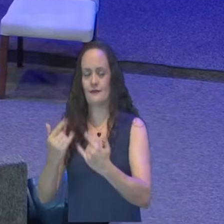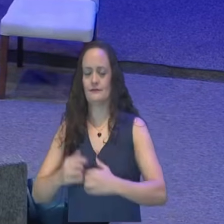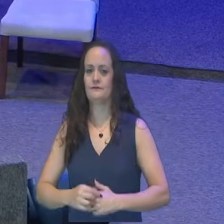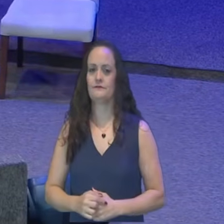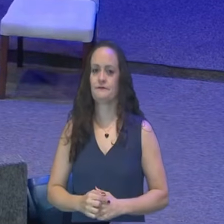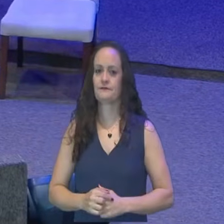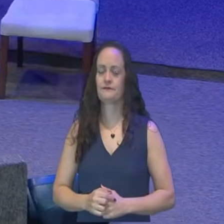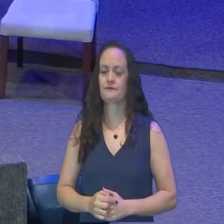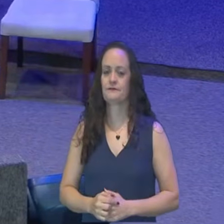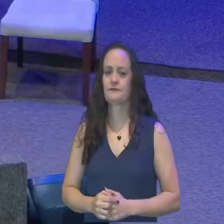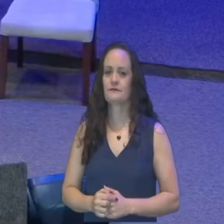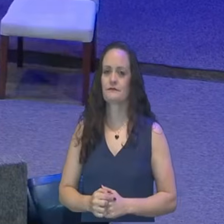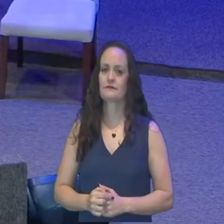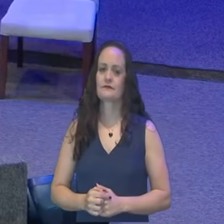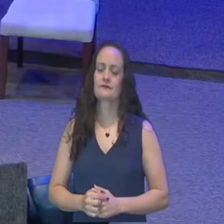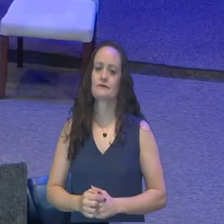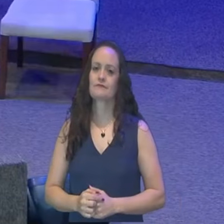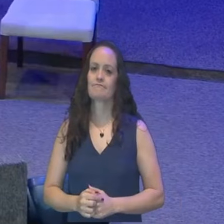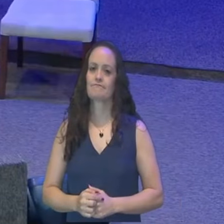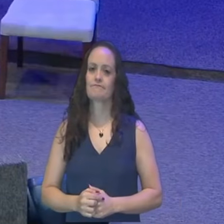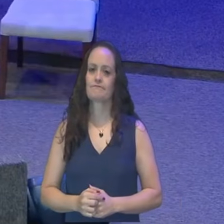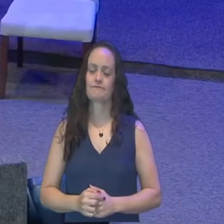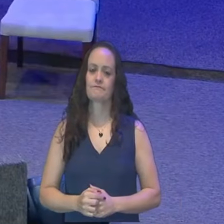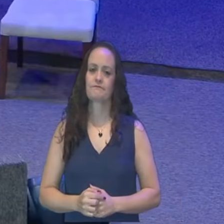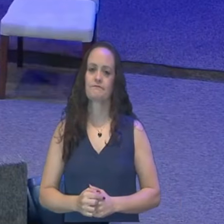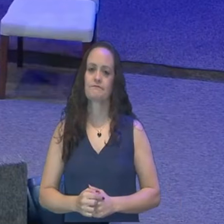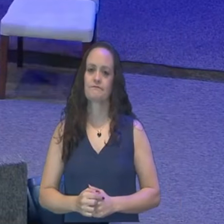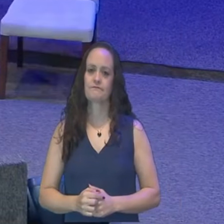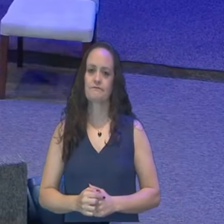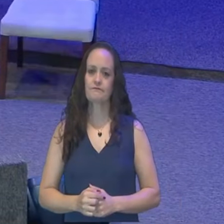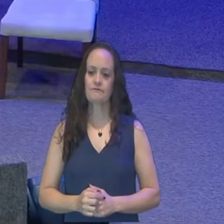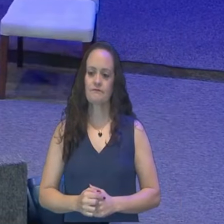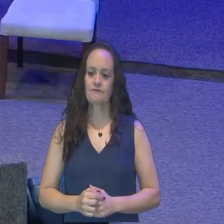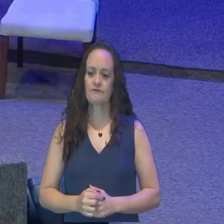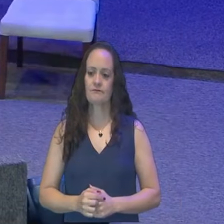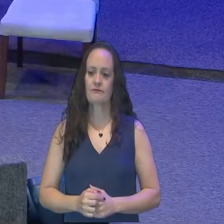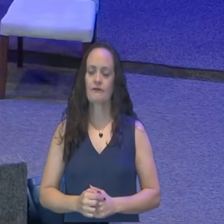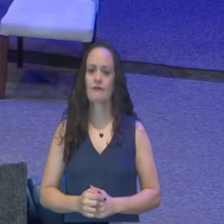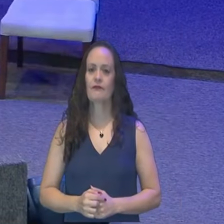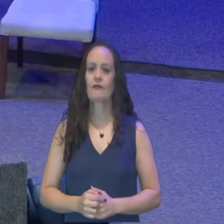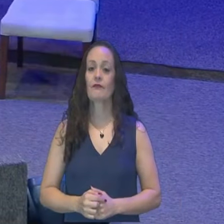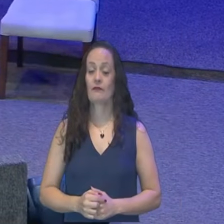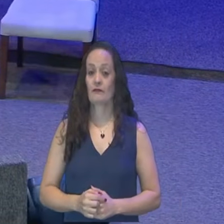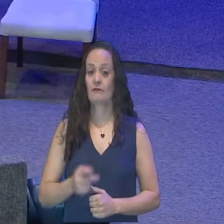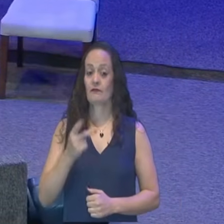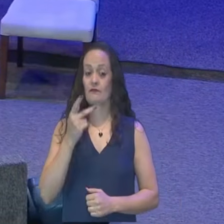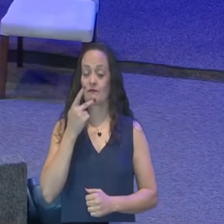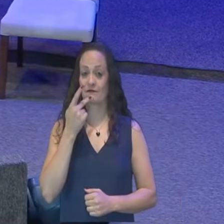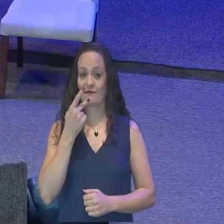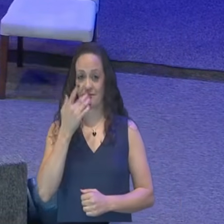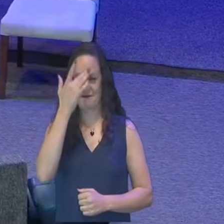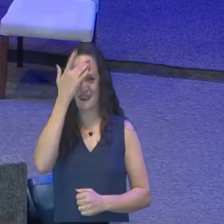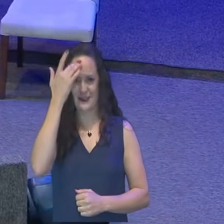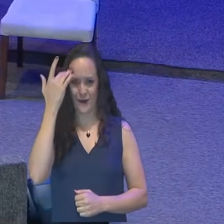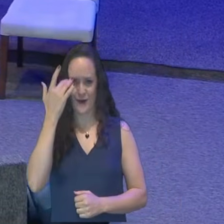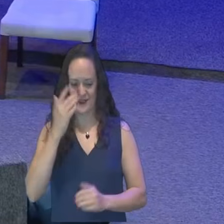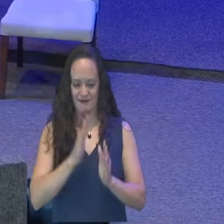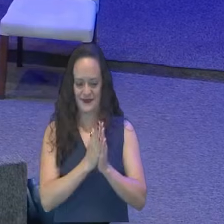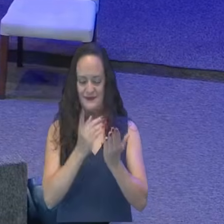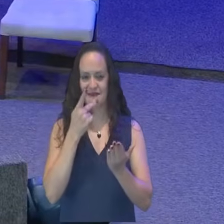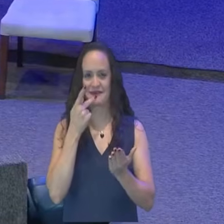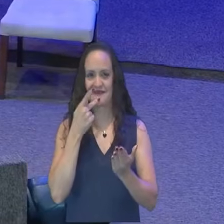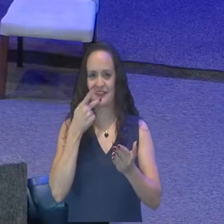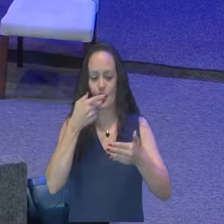vai muito mais a fundo do que isso. Aqui ele ataca o desejo desenfreado de acumular bens, alinhado